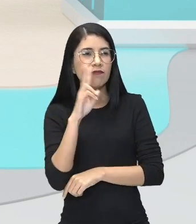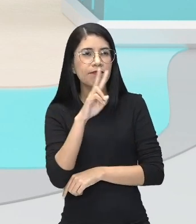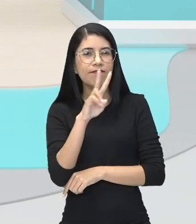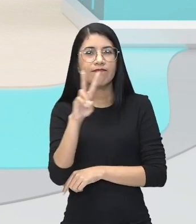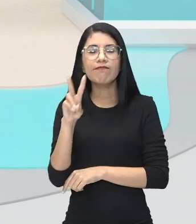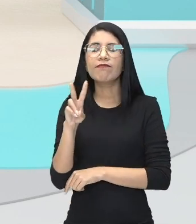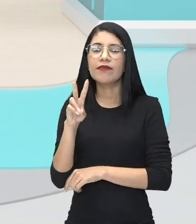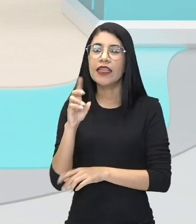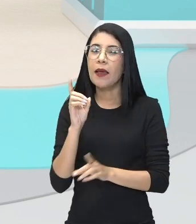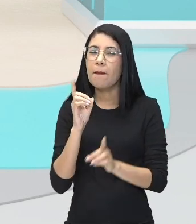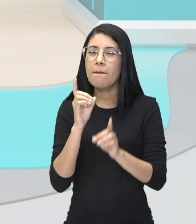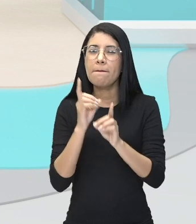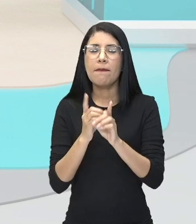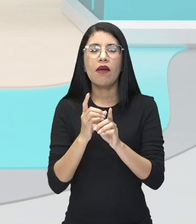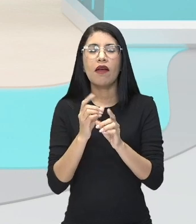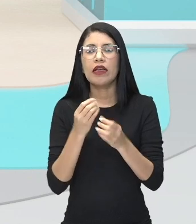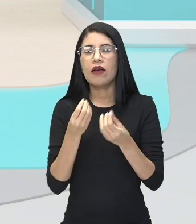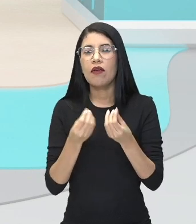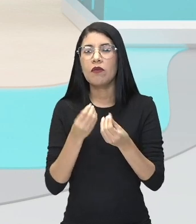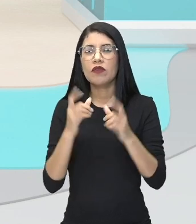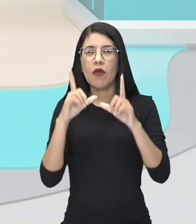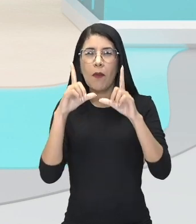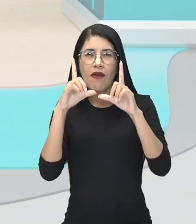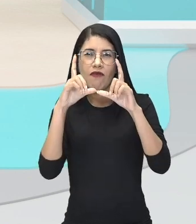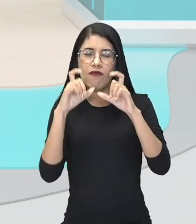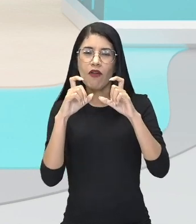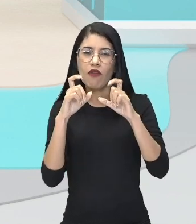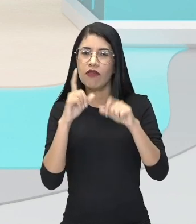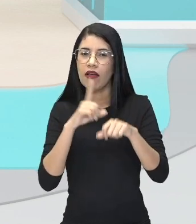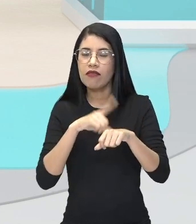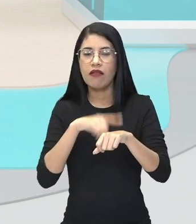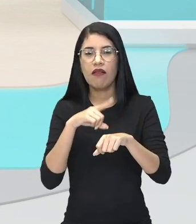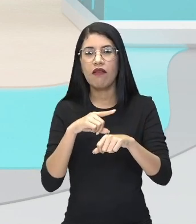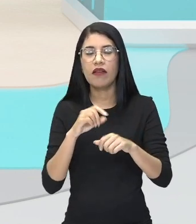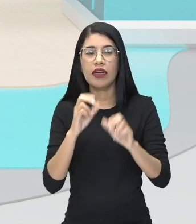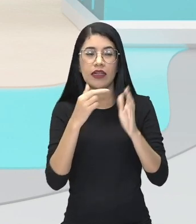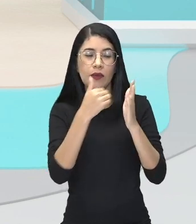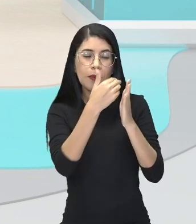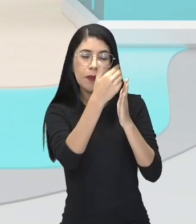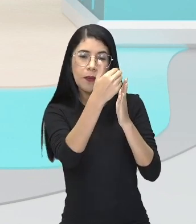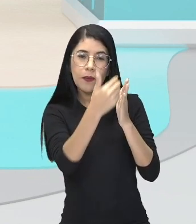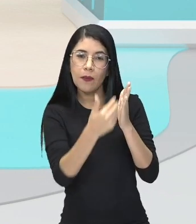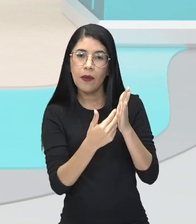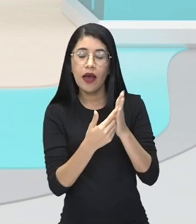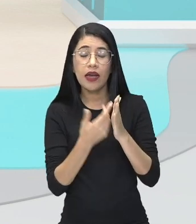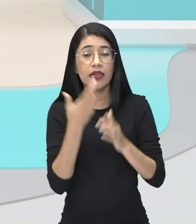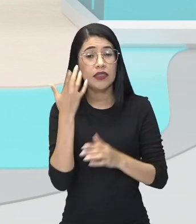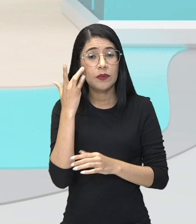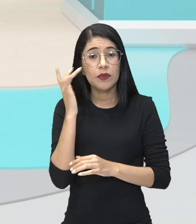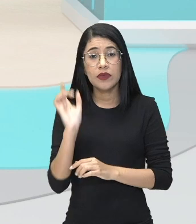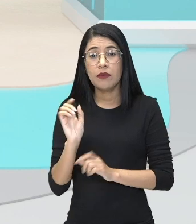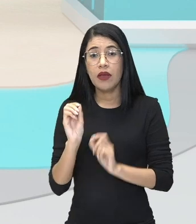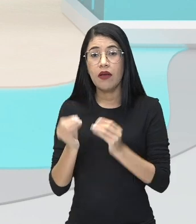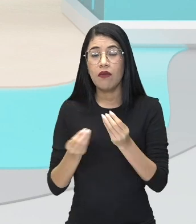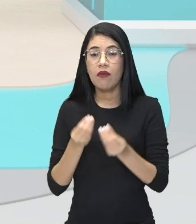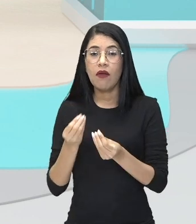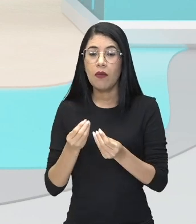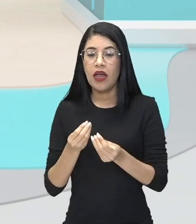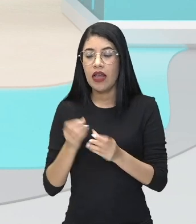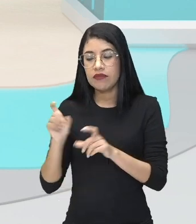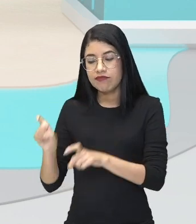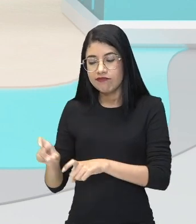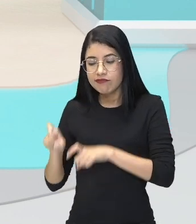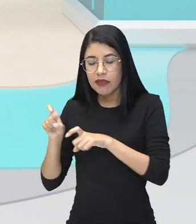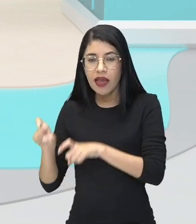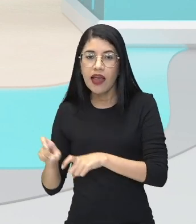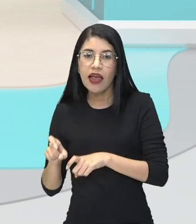muito próxima, como se fosse uma fotografia. Nesse período, o homem não tinha o domínio da